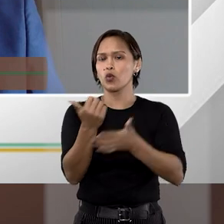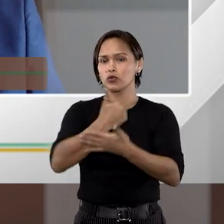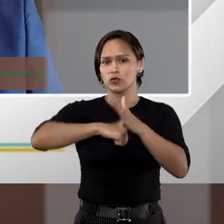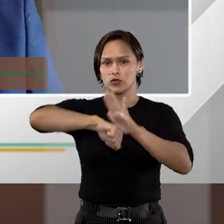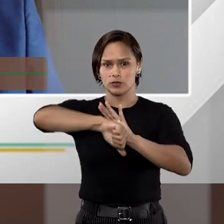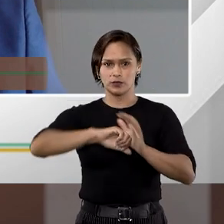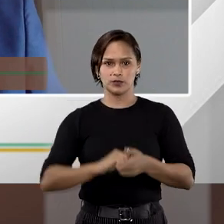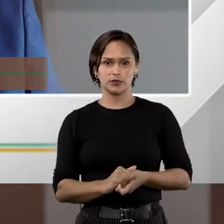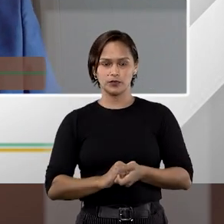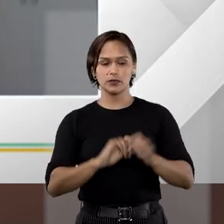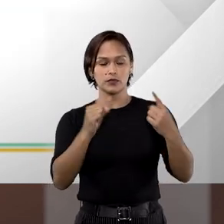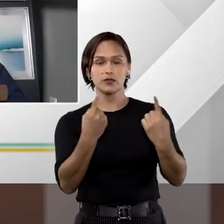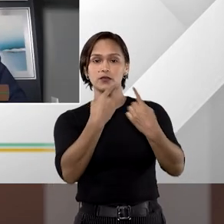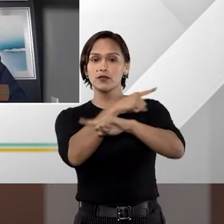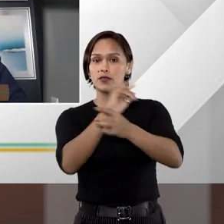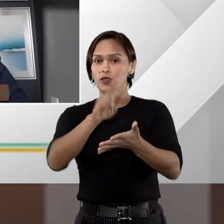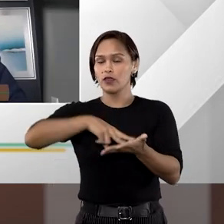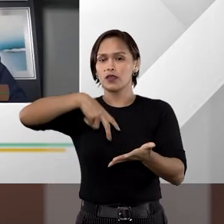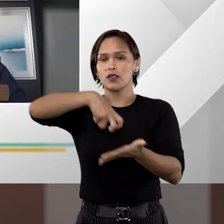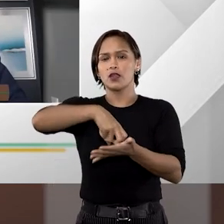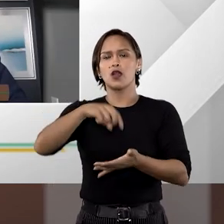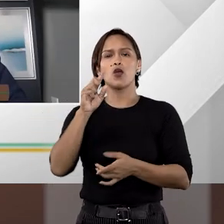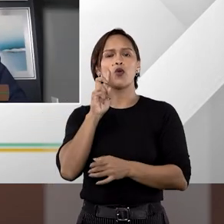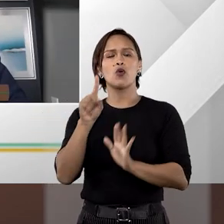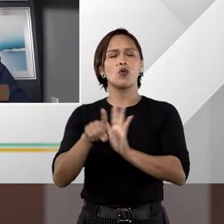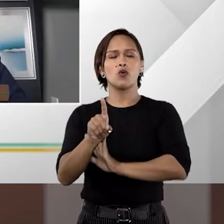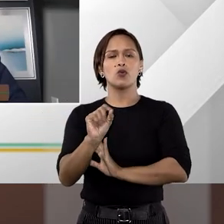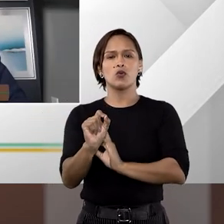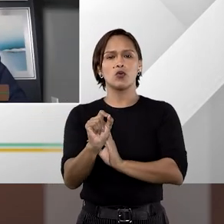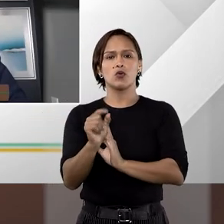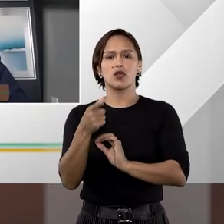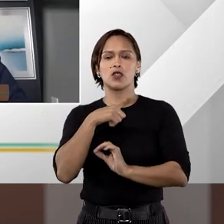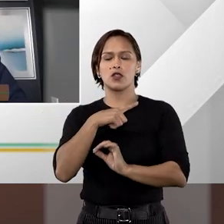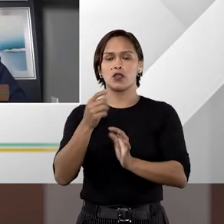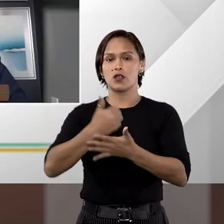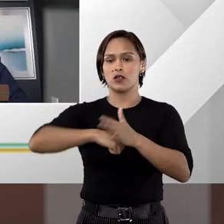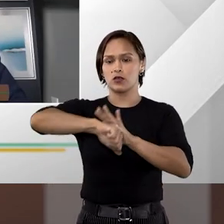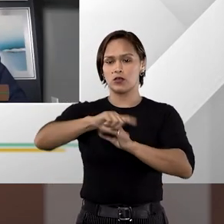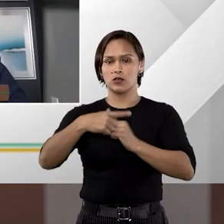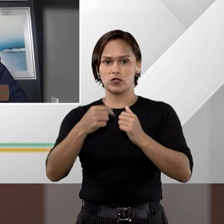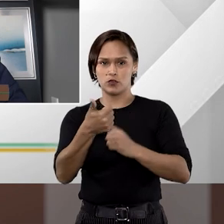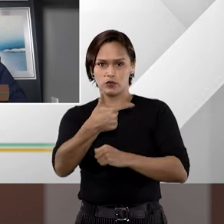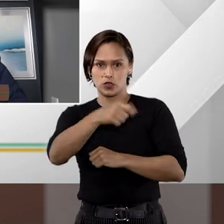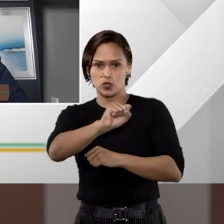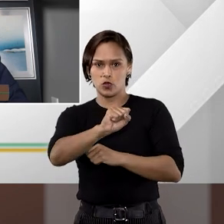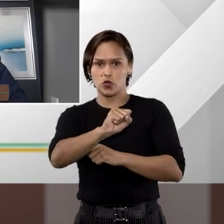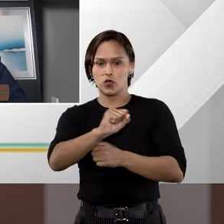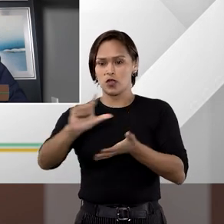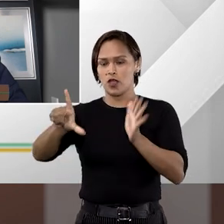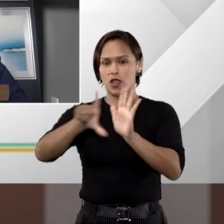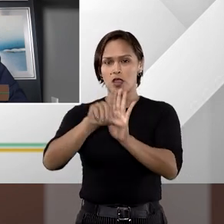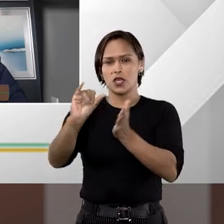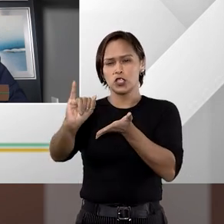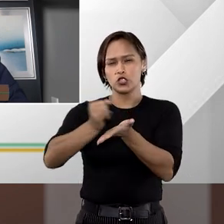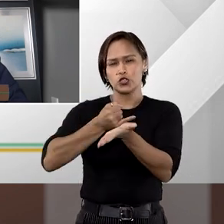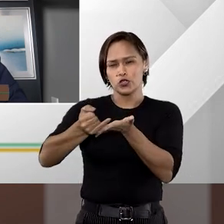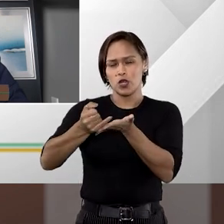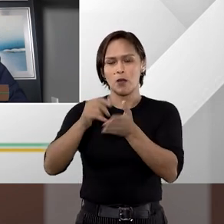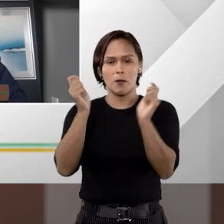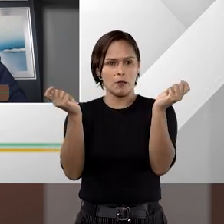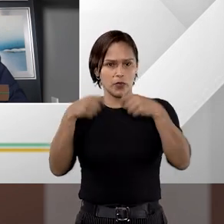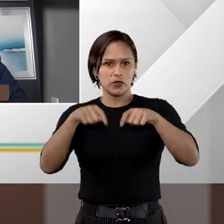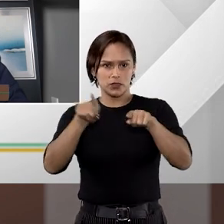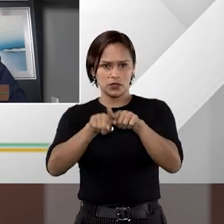delitos e além das contravenções penais Doutor Mauro é o crime previsto no artigo 28 da lei de drogas pode ser